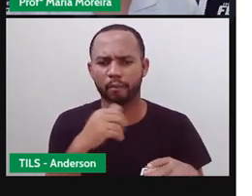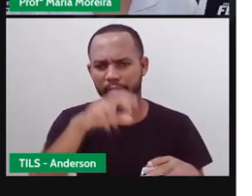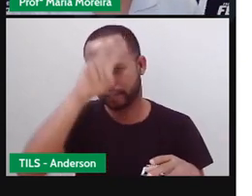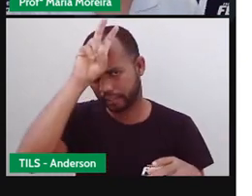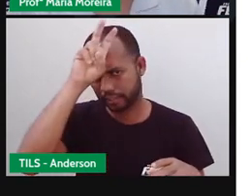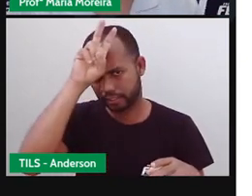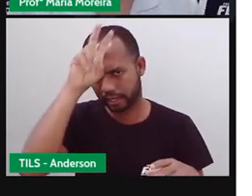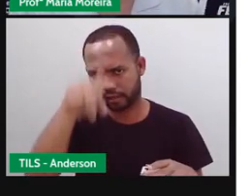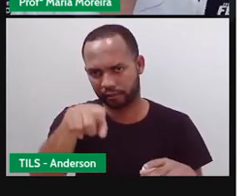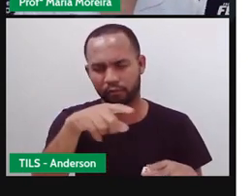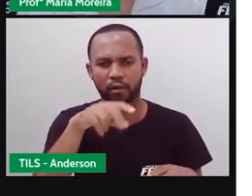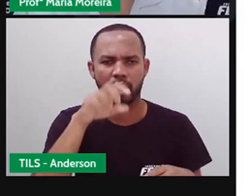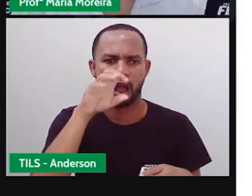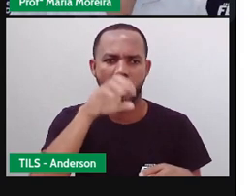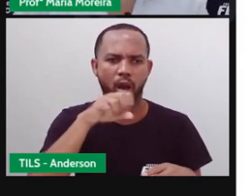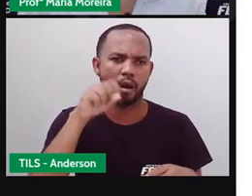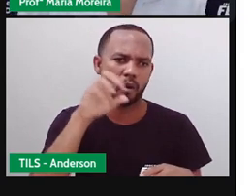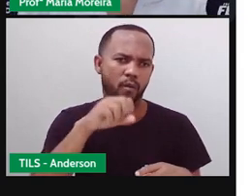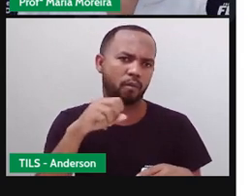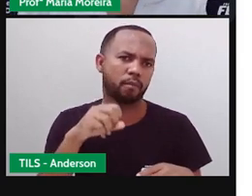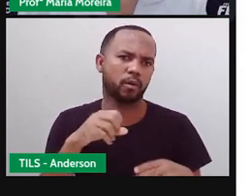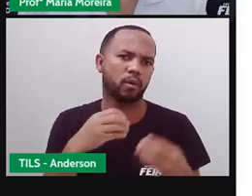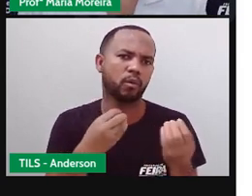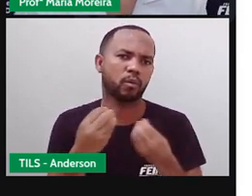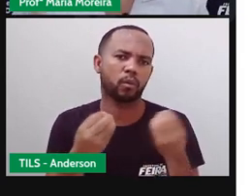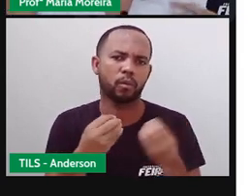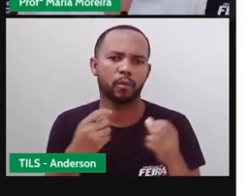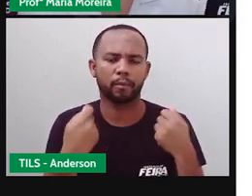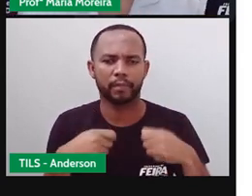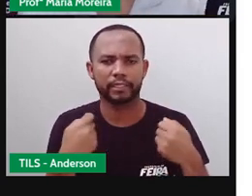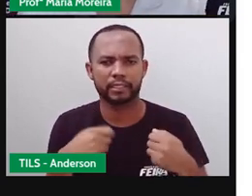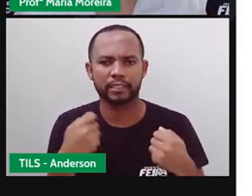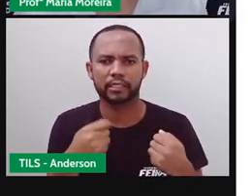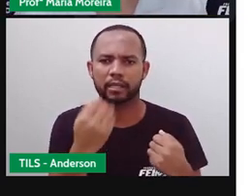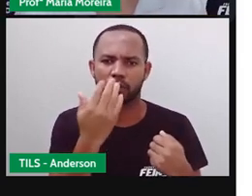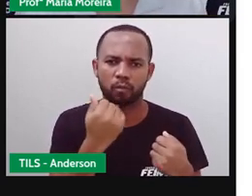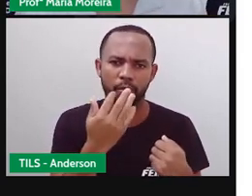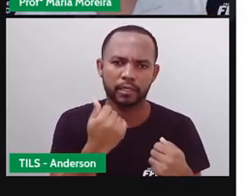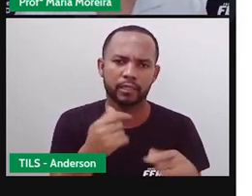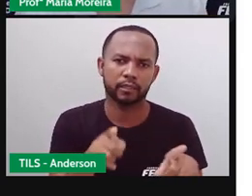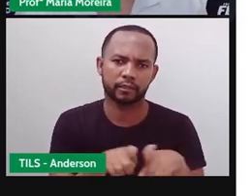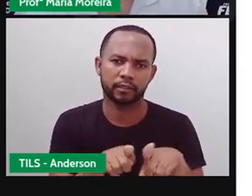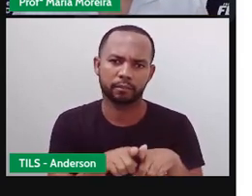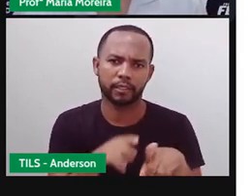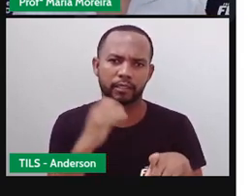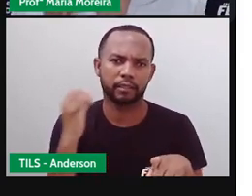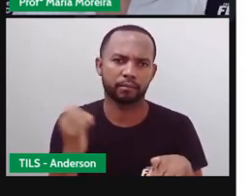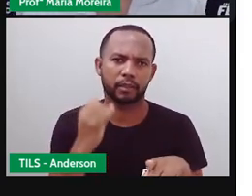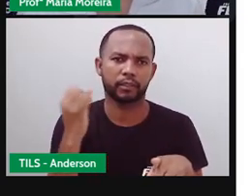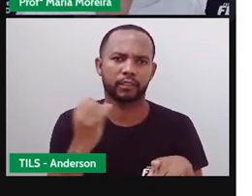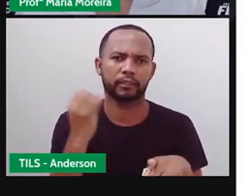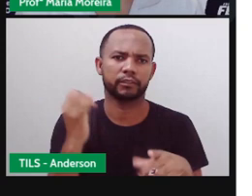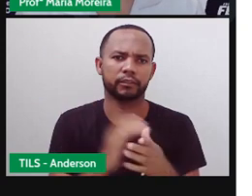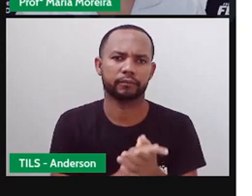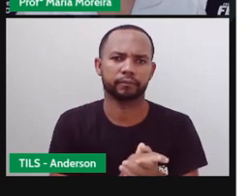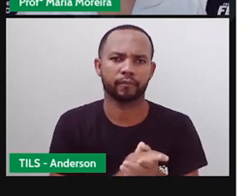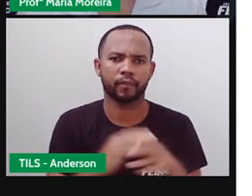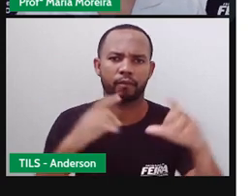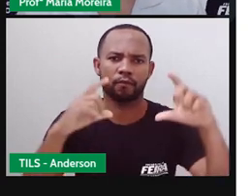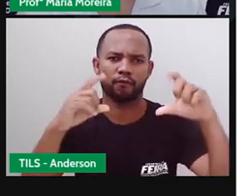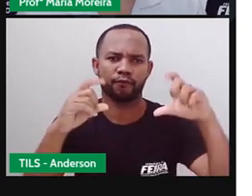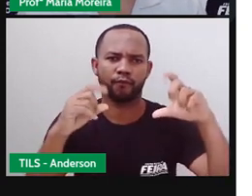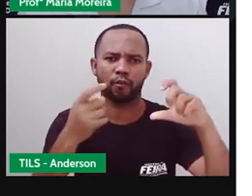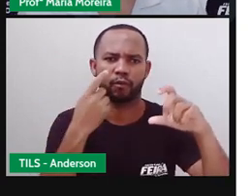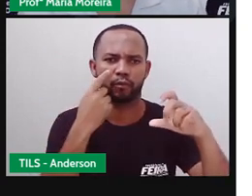insetos e portanto sem eles estariam que extintos e a gente volta para essa questão da cadeia alimentar e aí a para o trouxe uma imagem